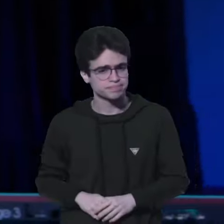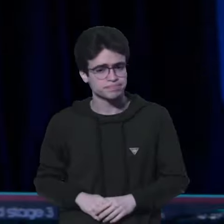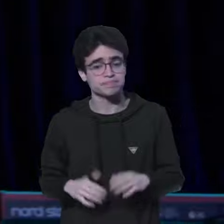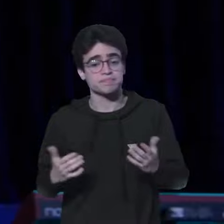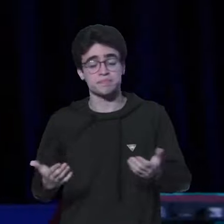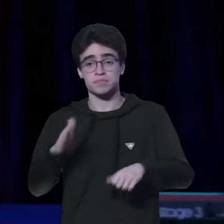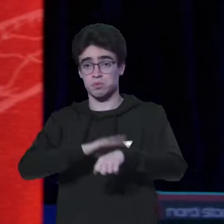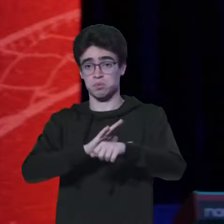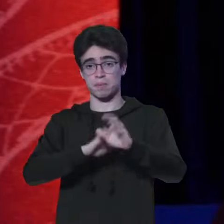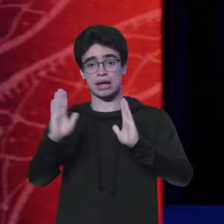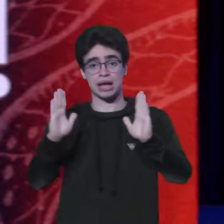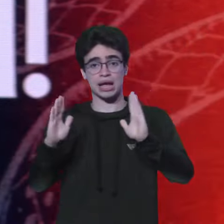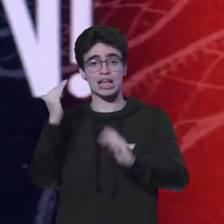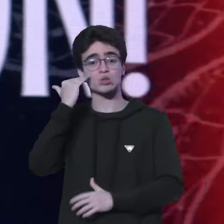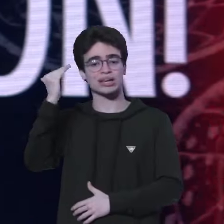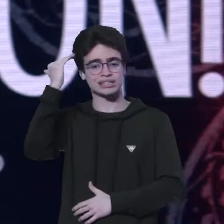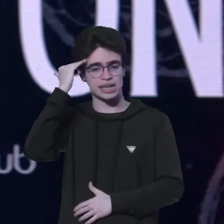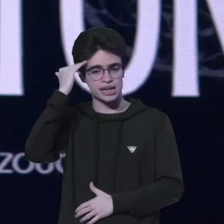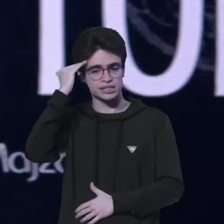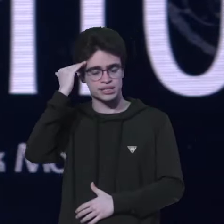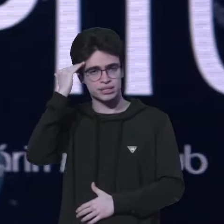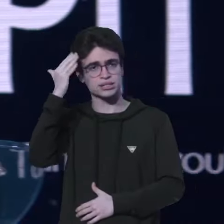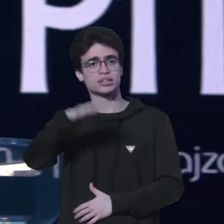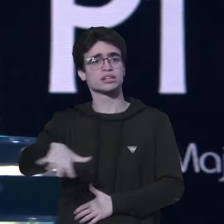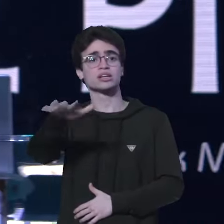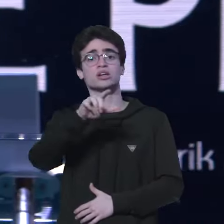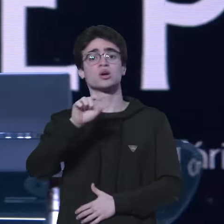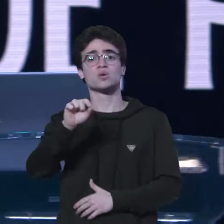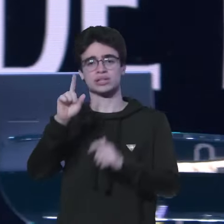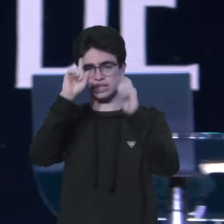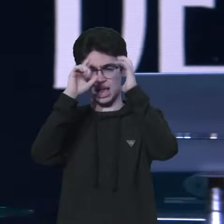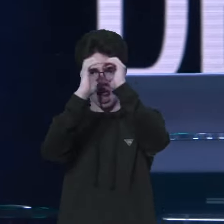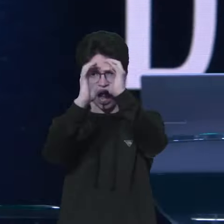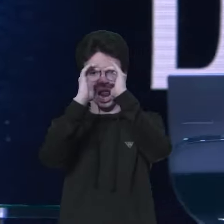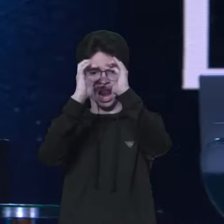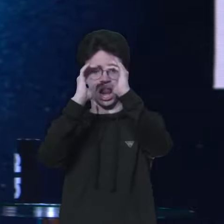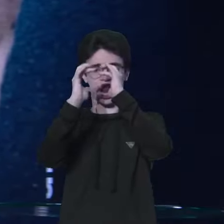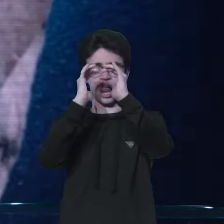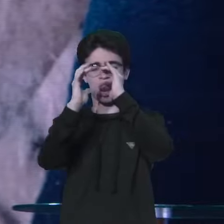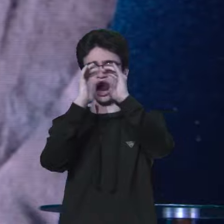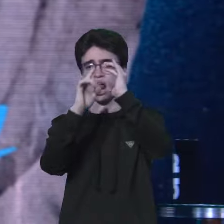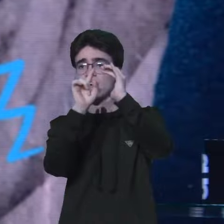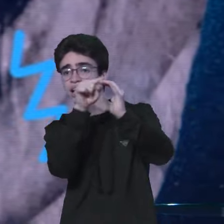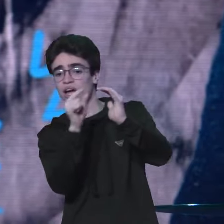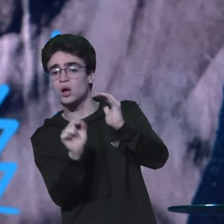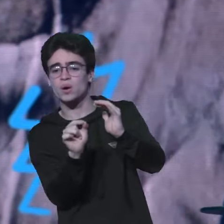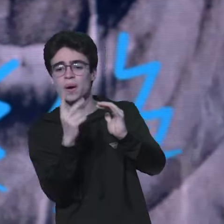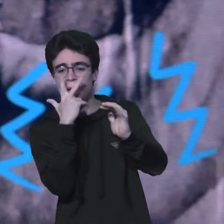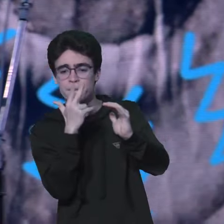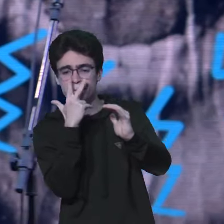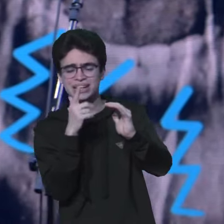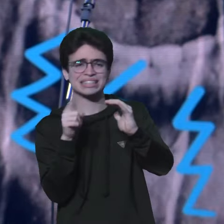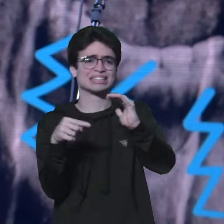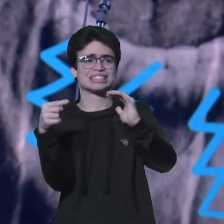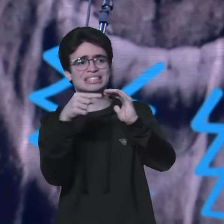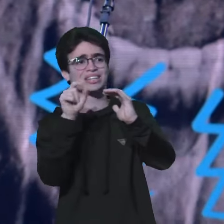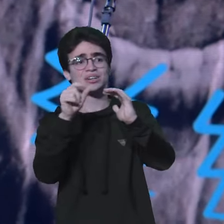E na adolescência, esse neurotransmissor começa a ser produzido,